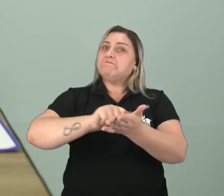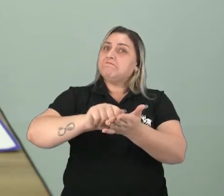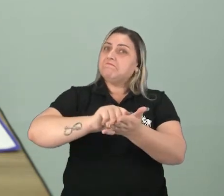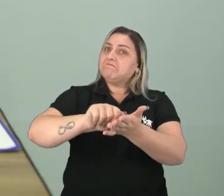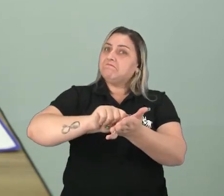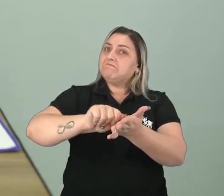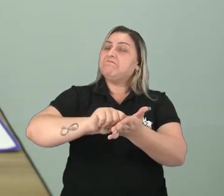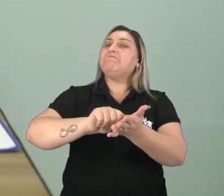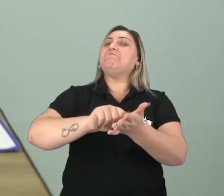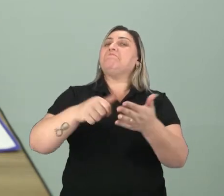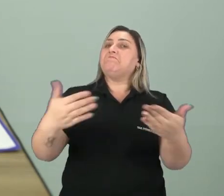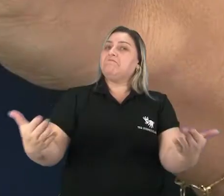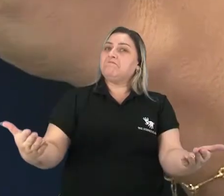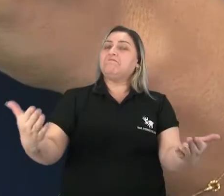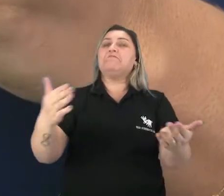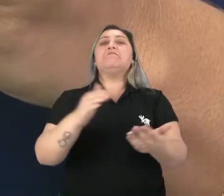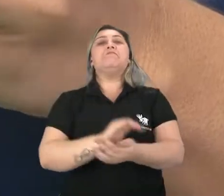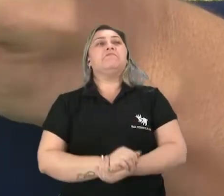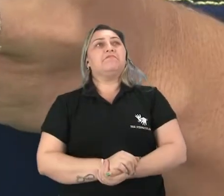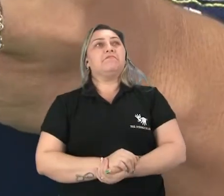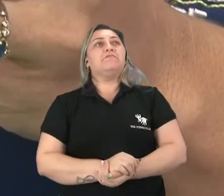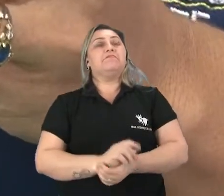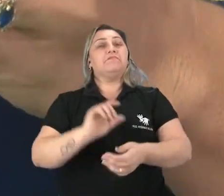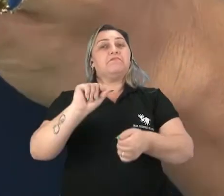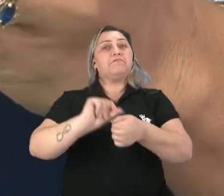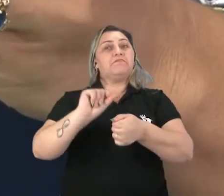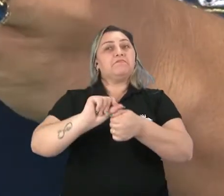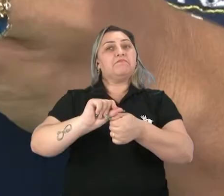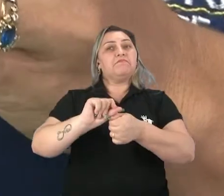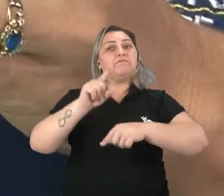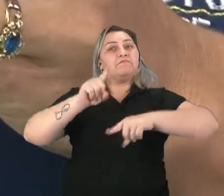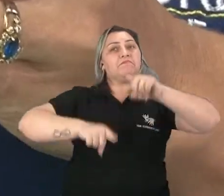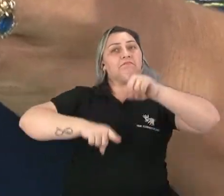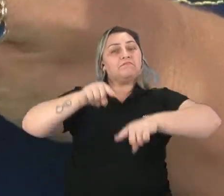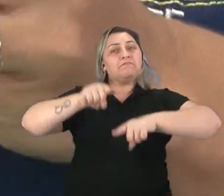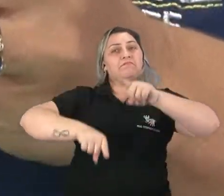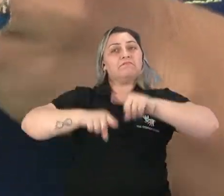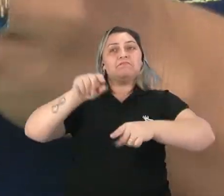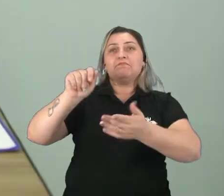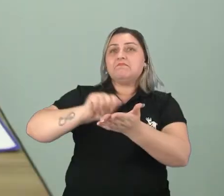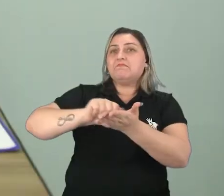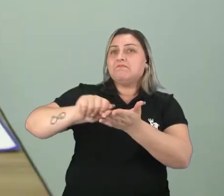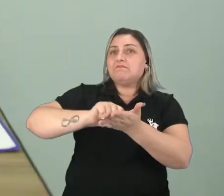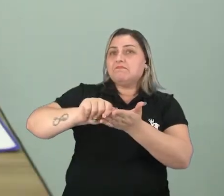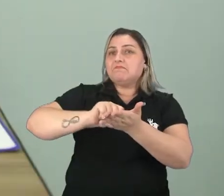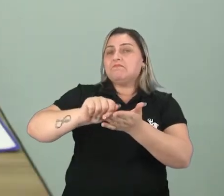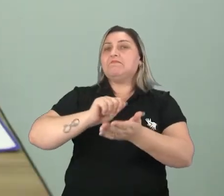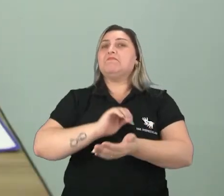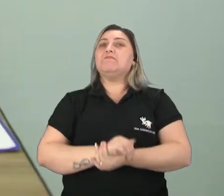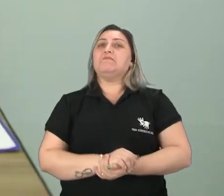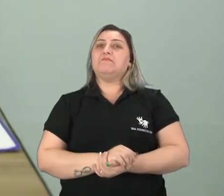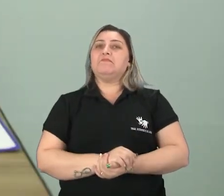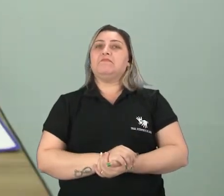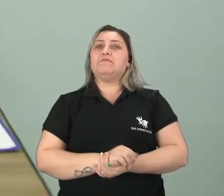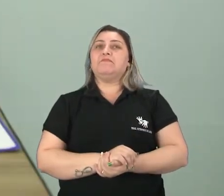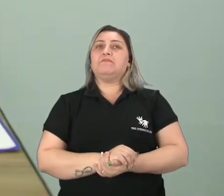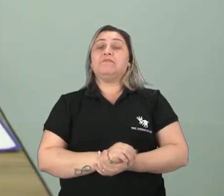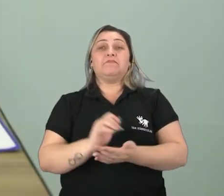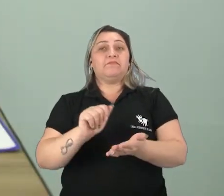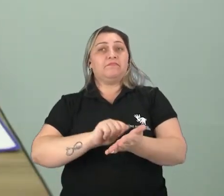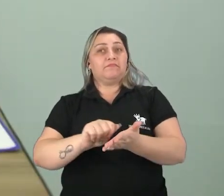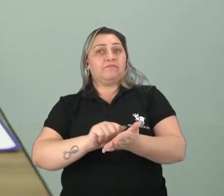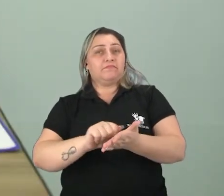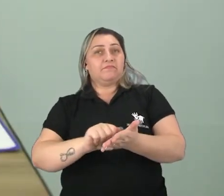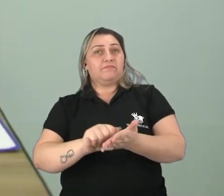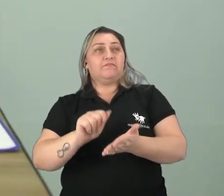borracha isso mesmo é feito do material borracha a